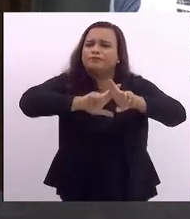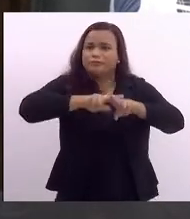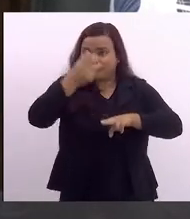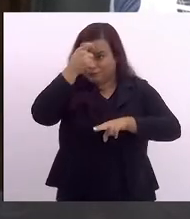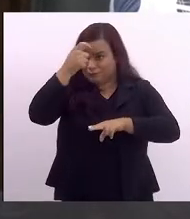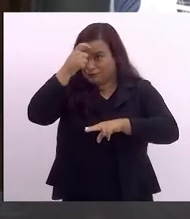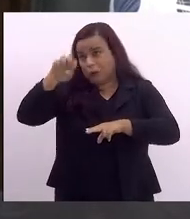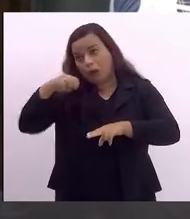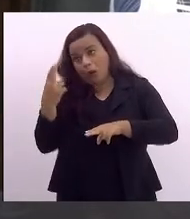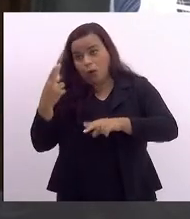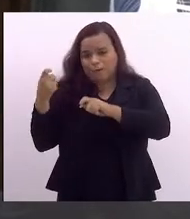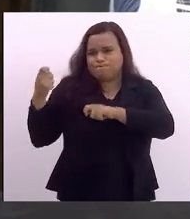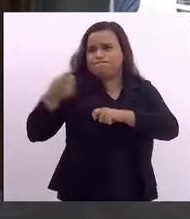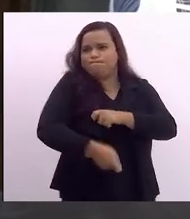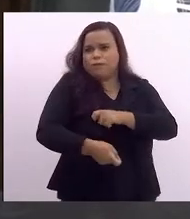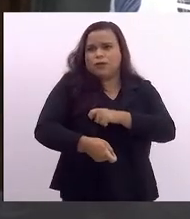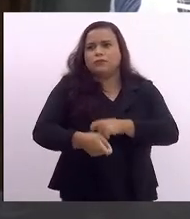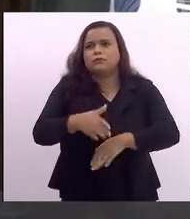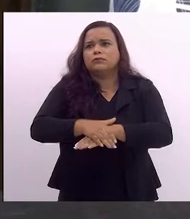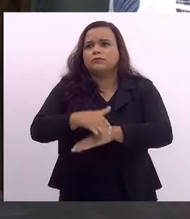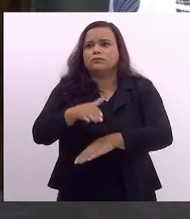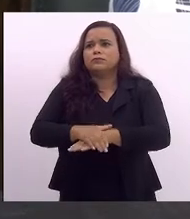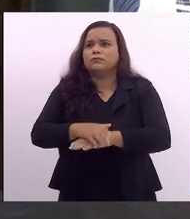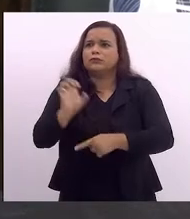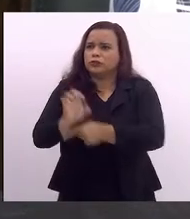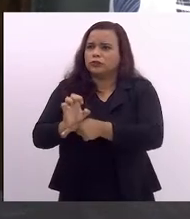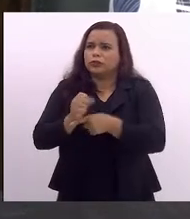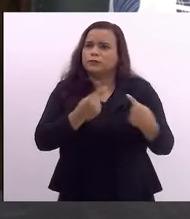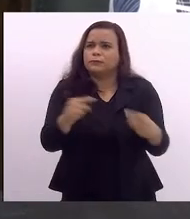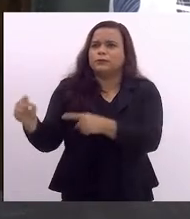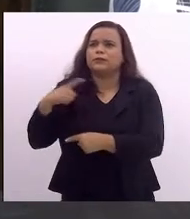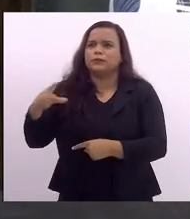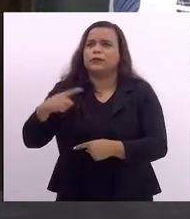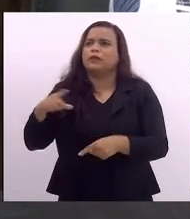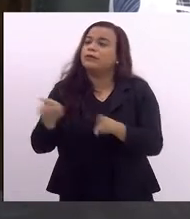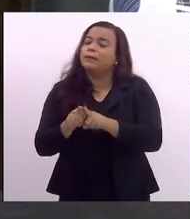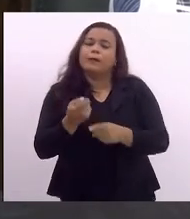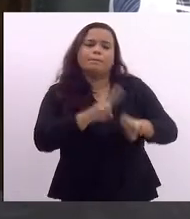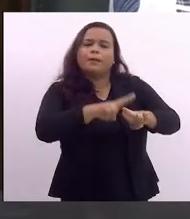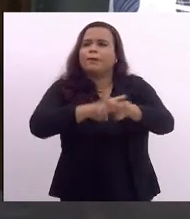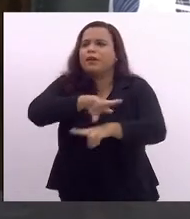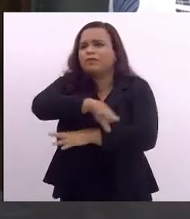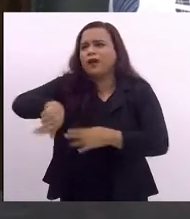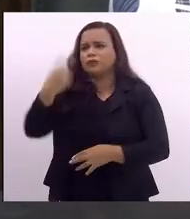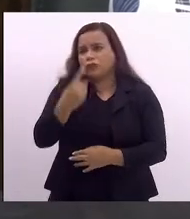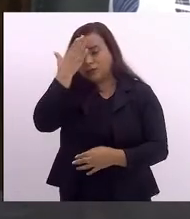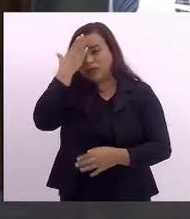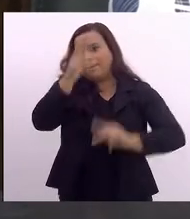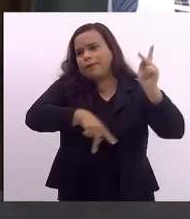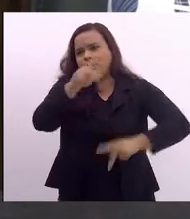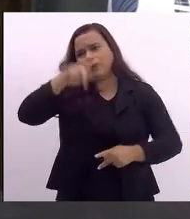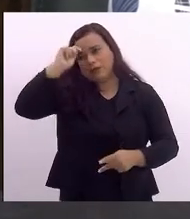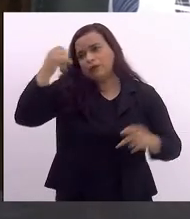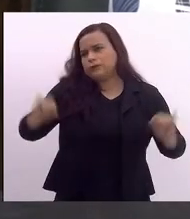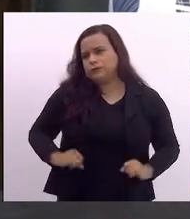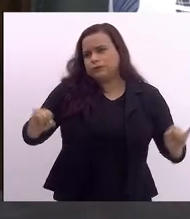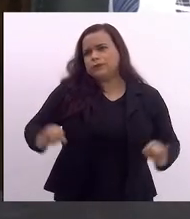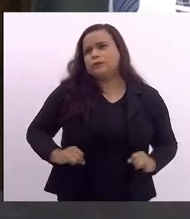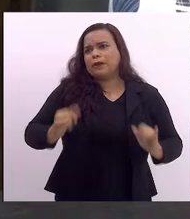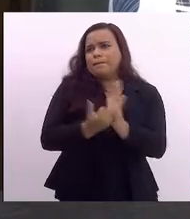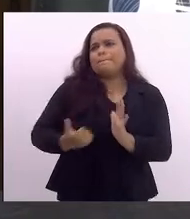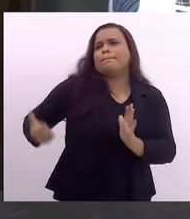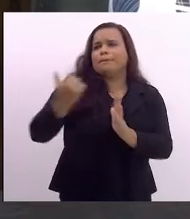através da força física exercida pelo braço armado do Estado, através do cárcere, que a gente sabe que é a nossa população que